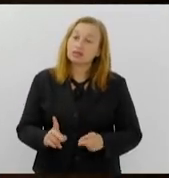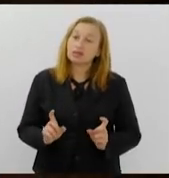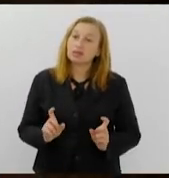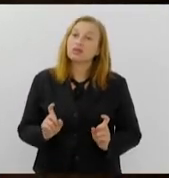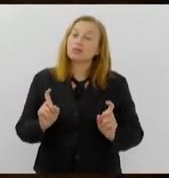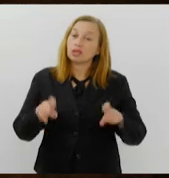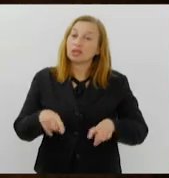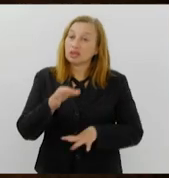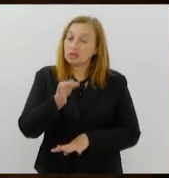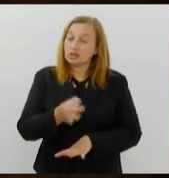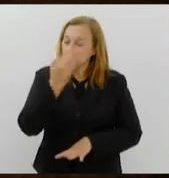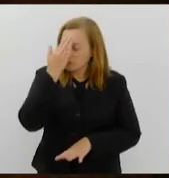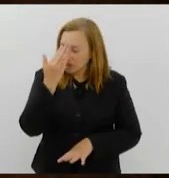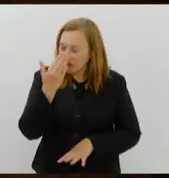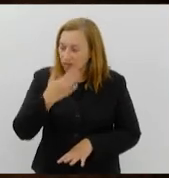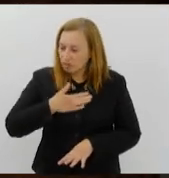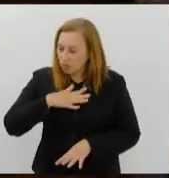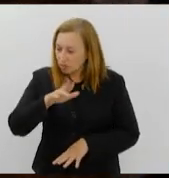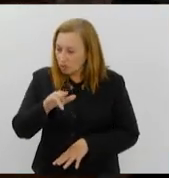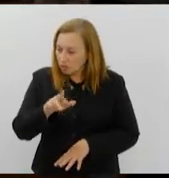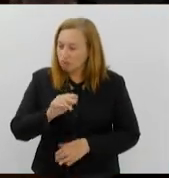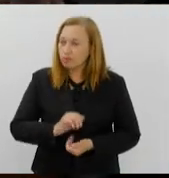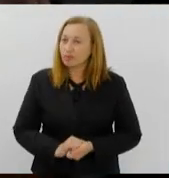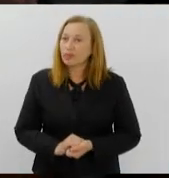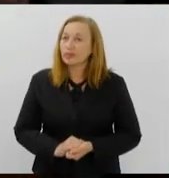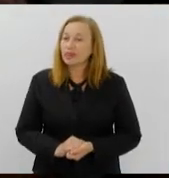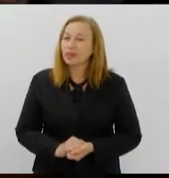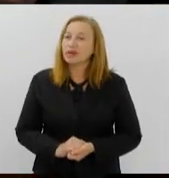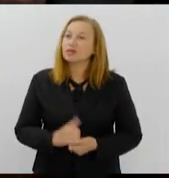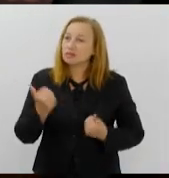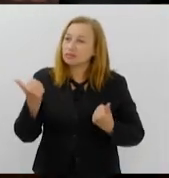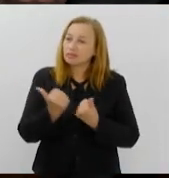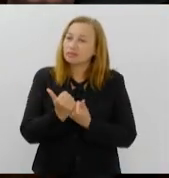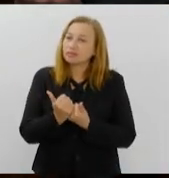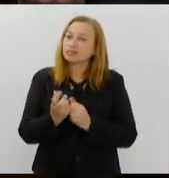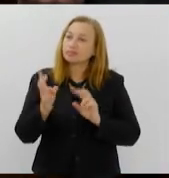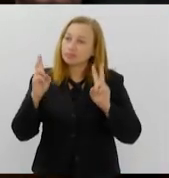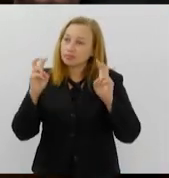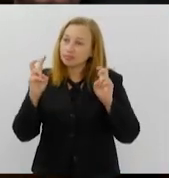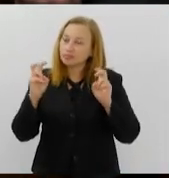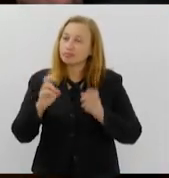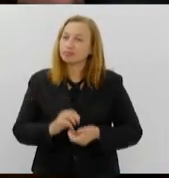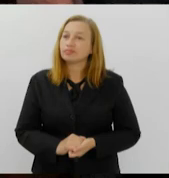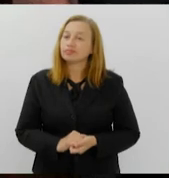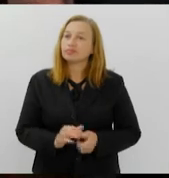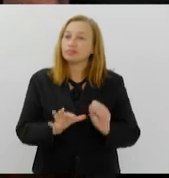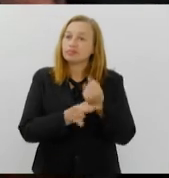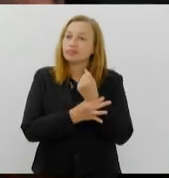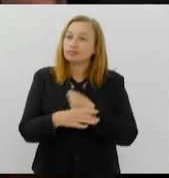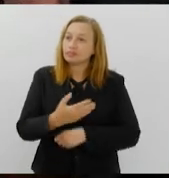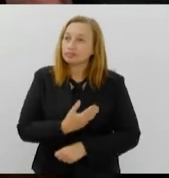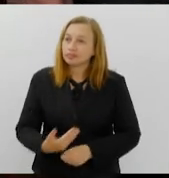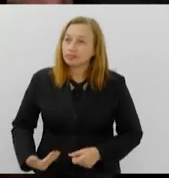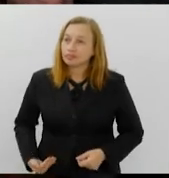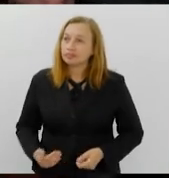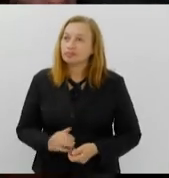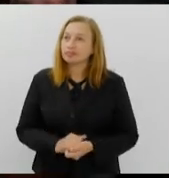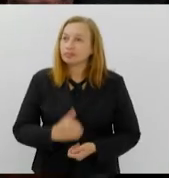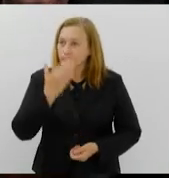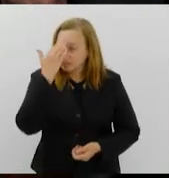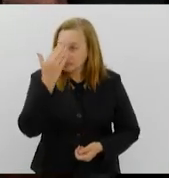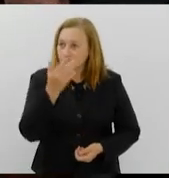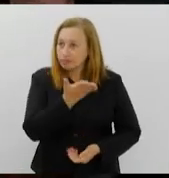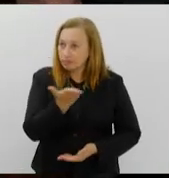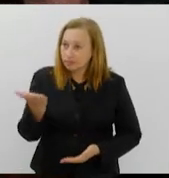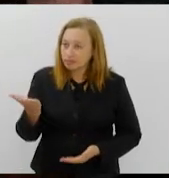fato. Entendeu? Obrigado aí, meu irmão, por você ser meu irmão, ombrear essa questão da segurança pública. Agradecer a